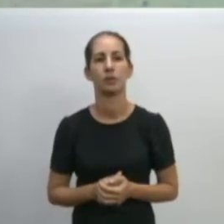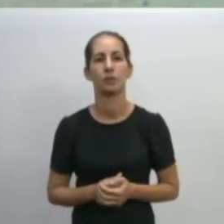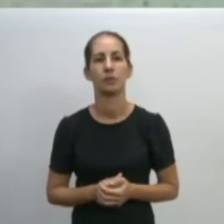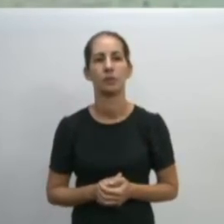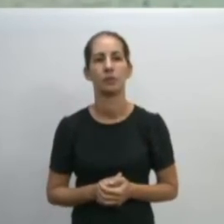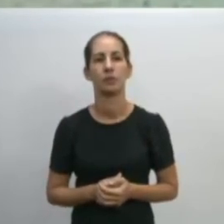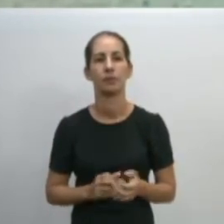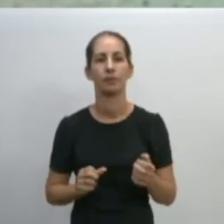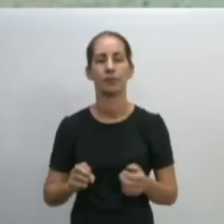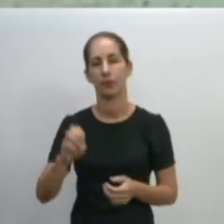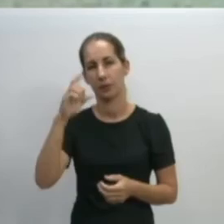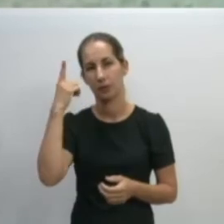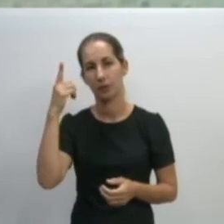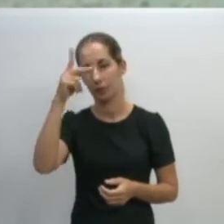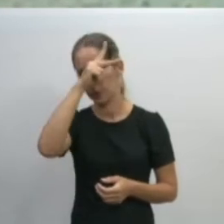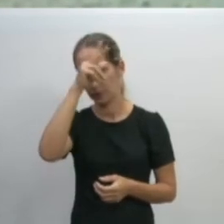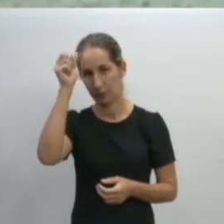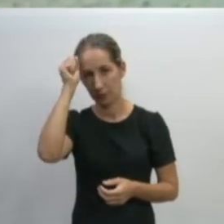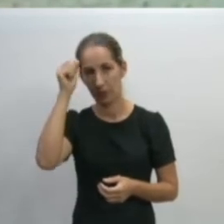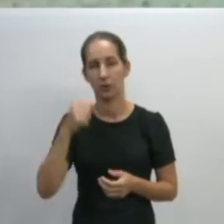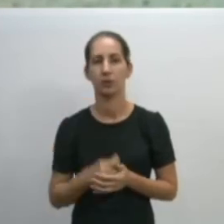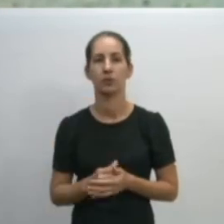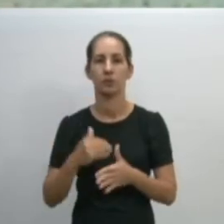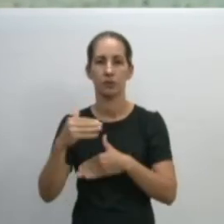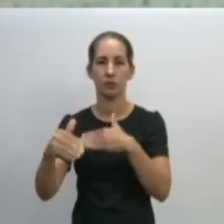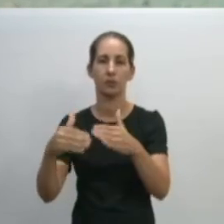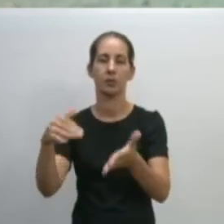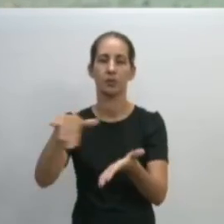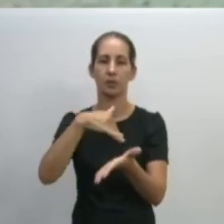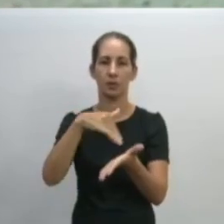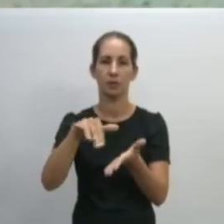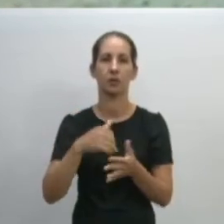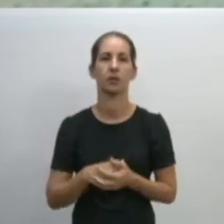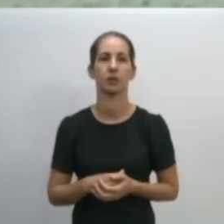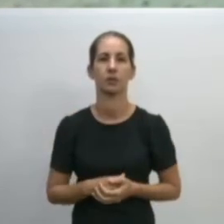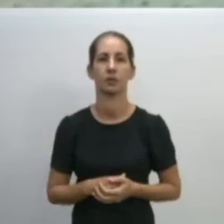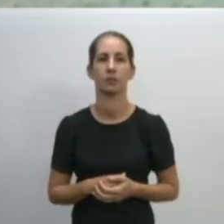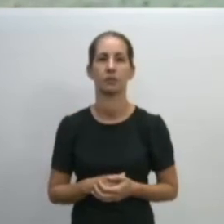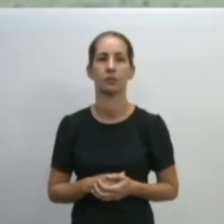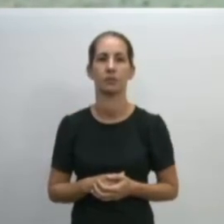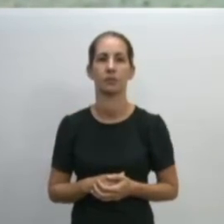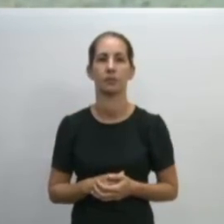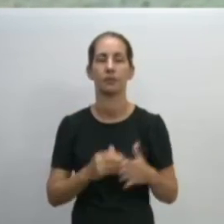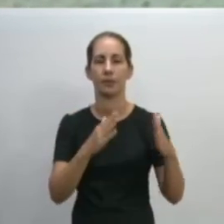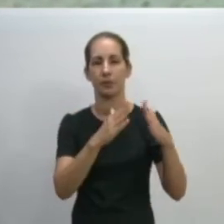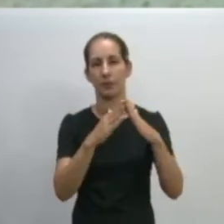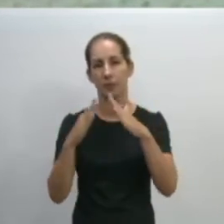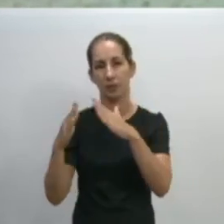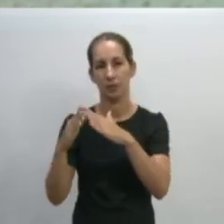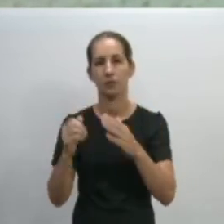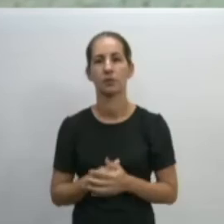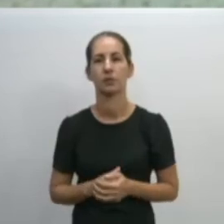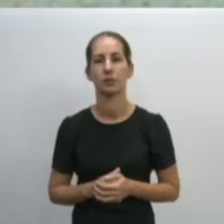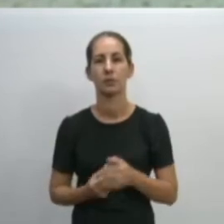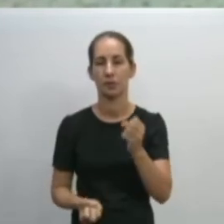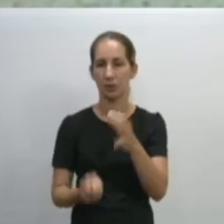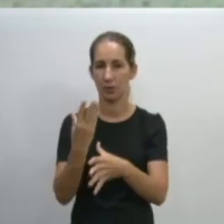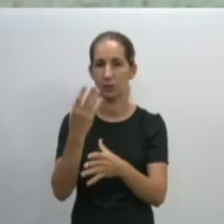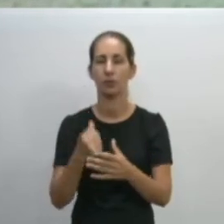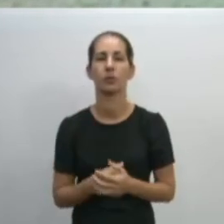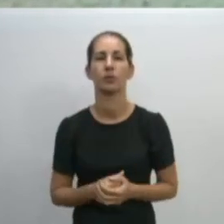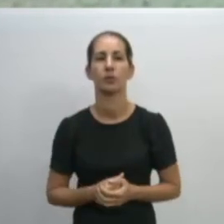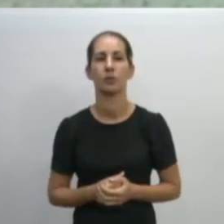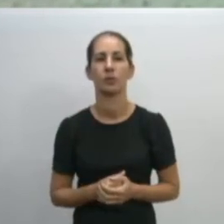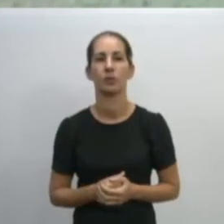do ex-prefeito, um grande desenvolvimento na frente da Secretaria de Habitação, onde ele criou o programa